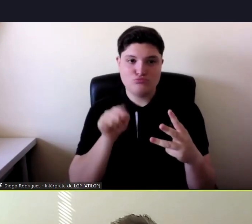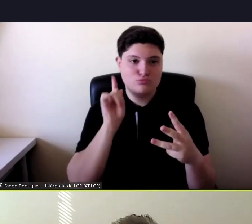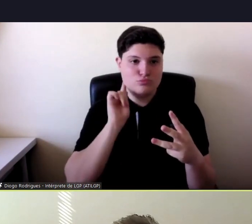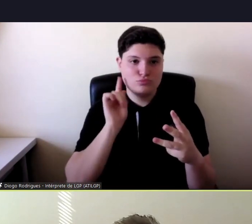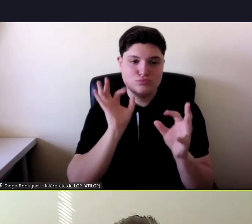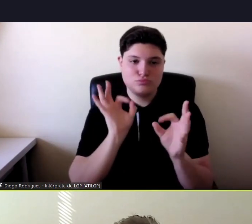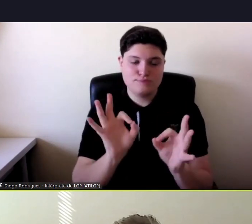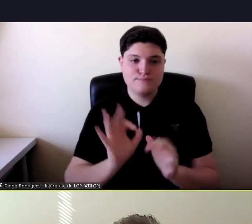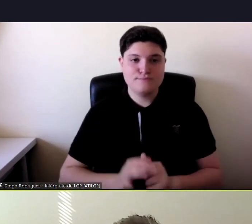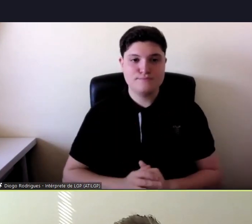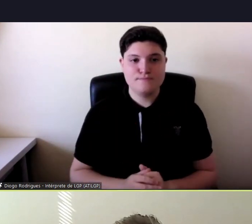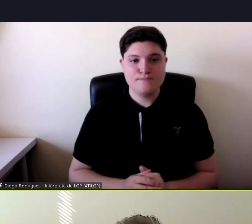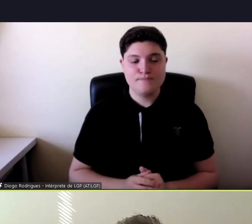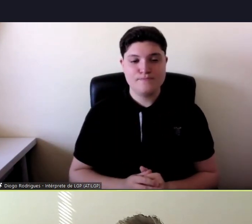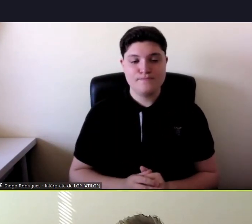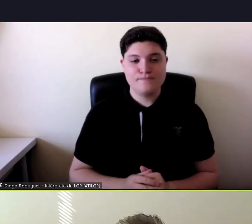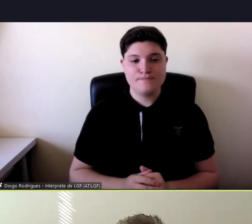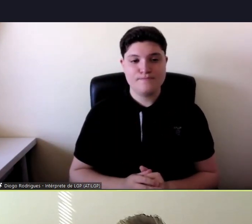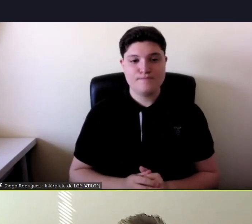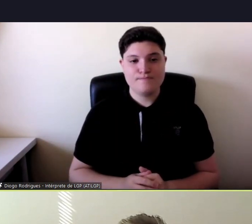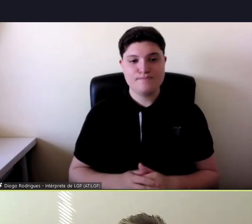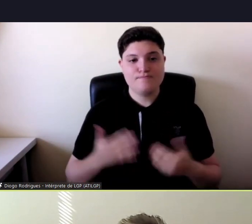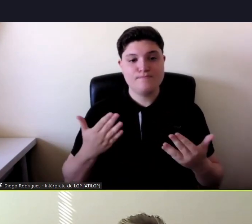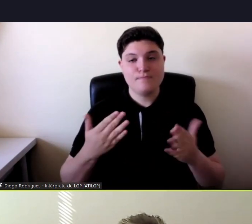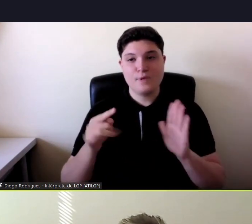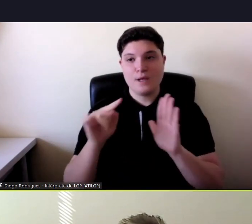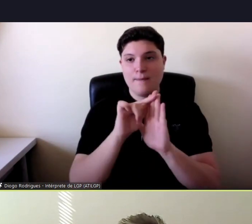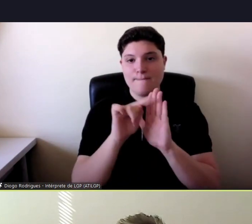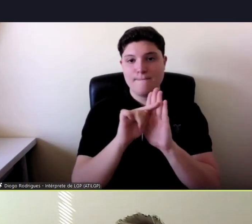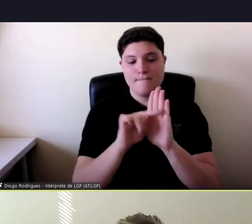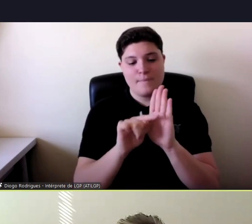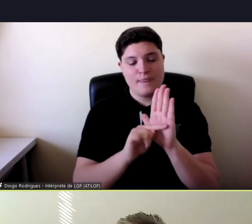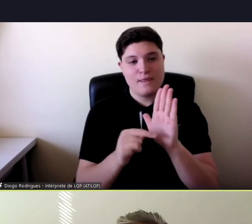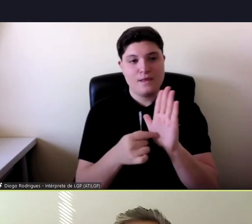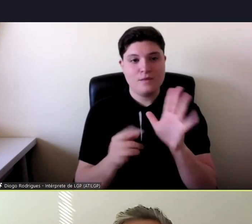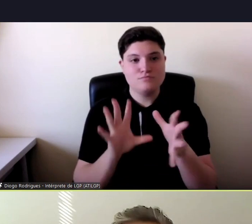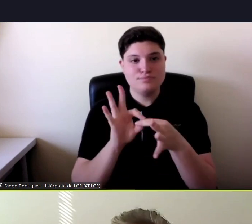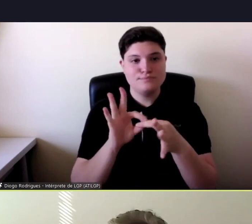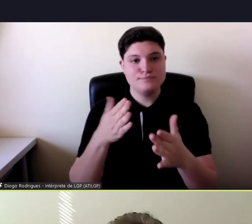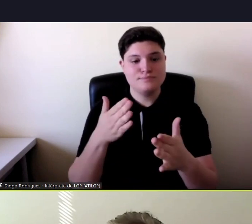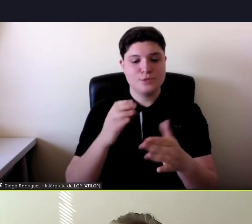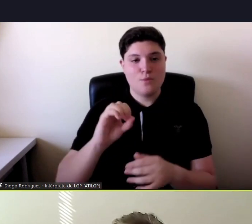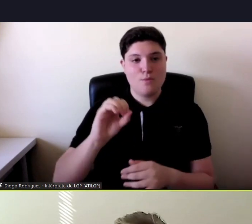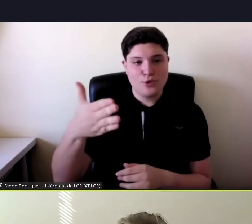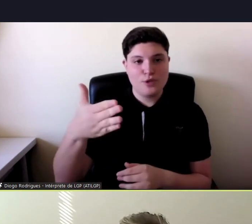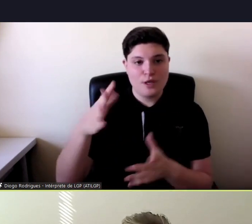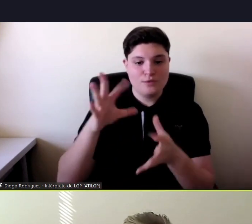nestas questões. Estas medidas estão alinhadas com as prioridades inscritas na